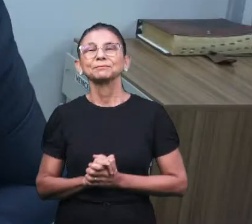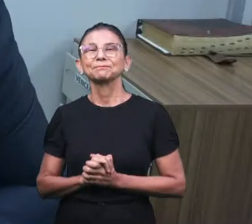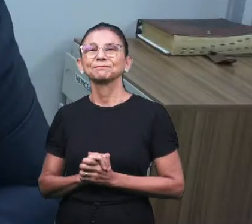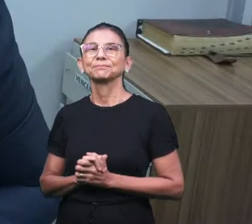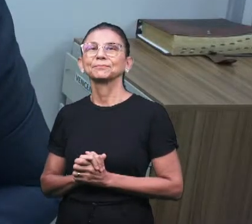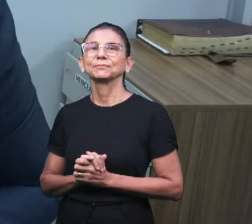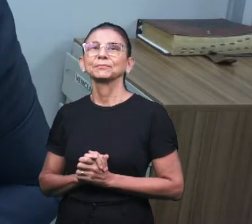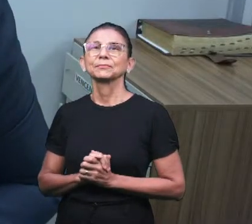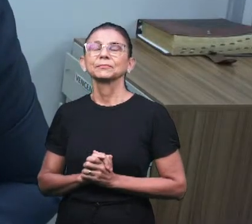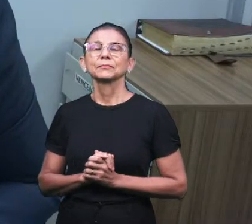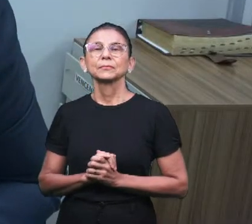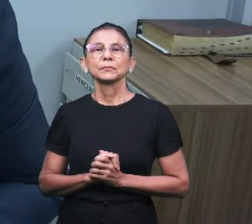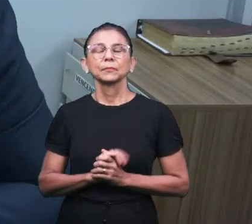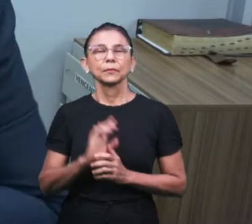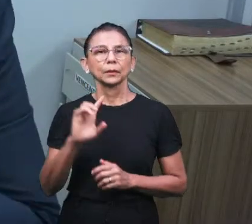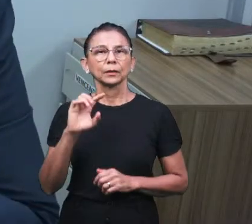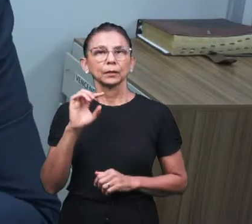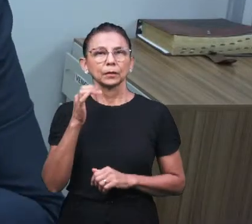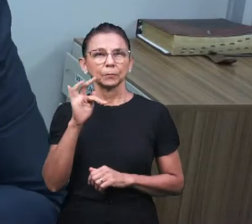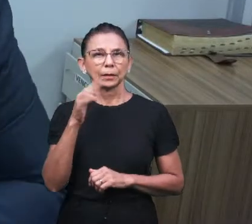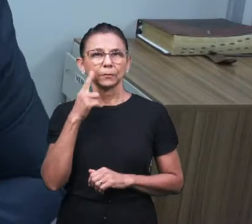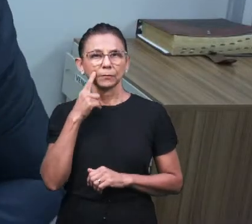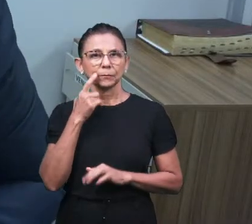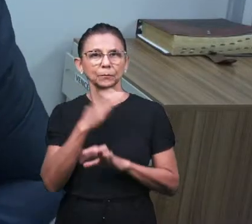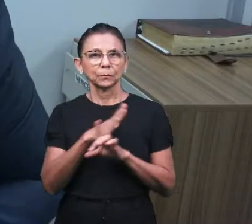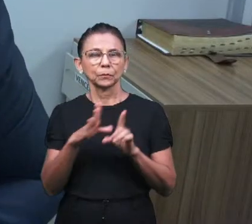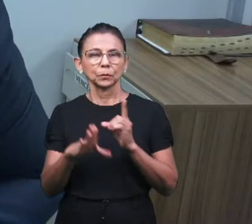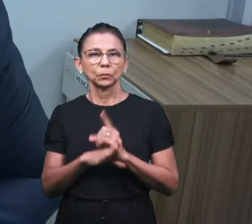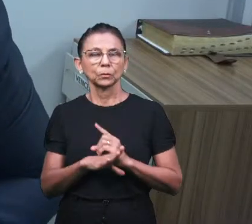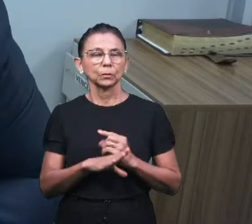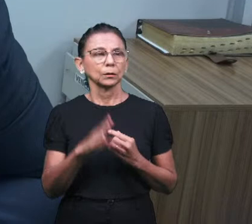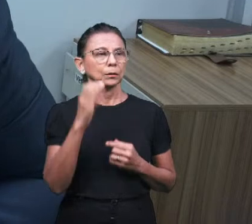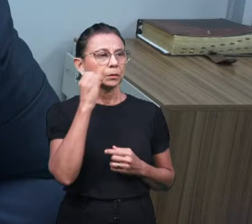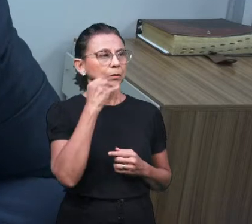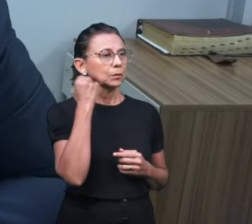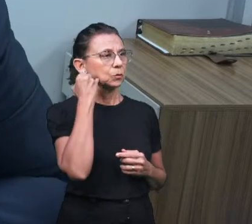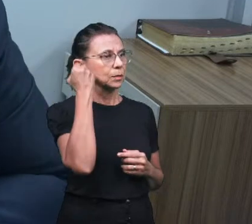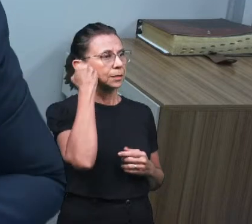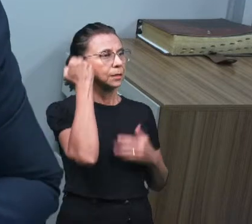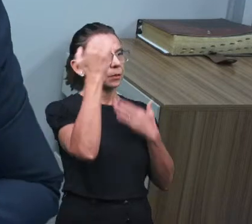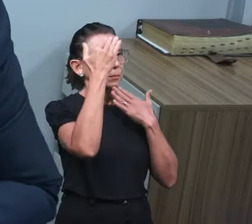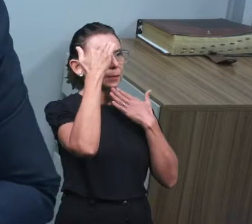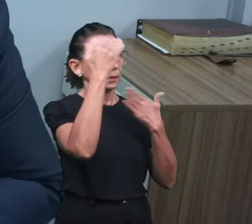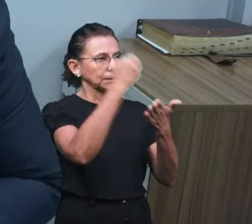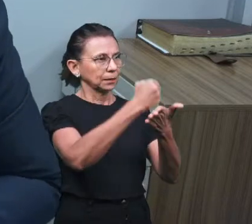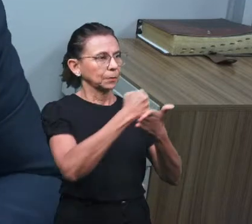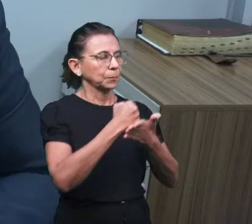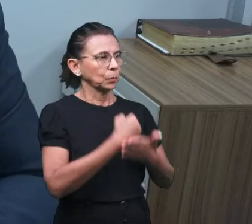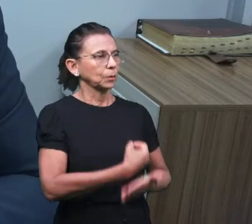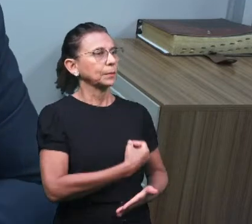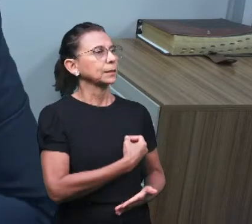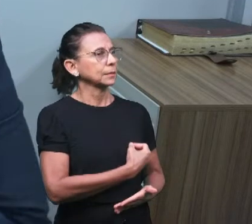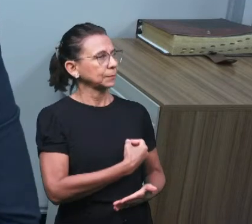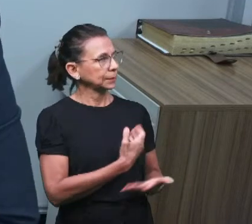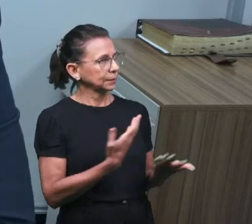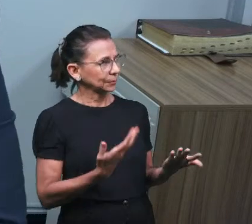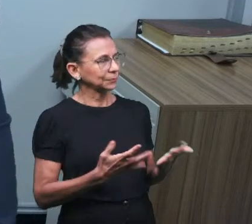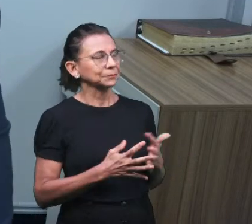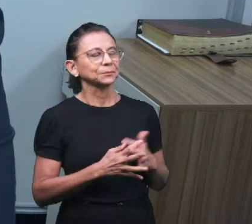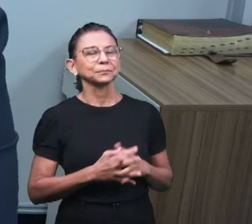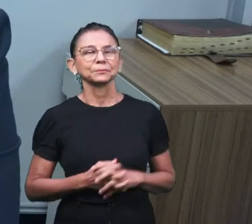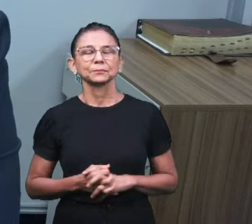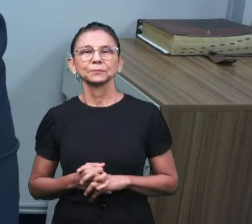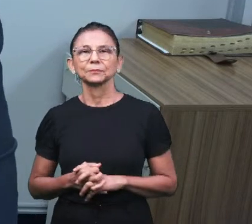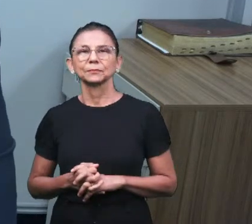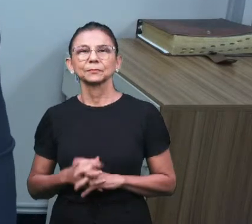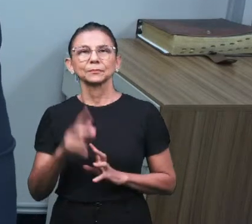estarão acompanhando também o nosso culto. Pastor Josias Júnior, a gente agradece a participação do senhor aqui, sempre solícito para nos ajudar aqui também no pré-culto.